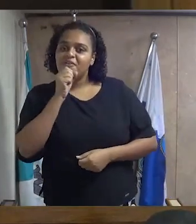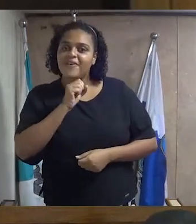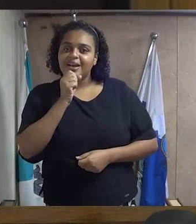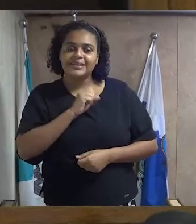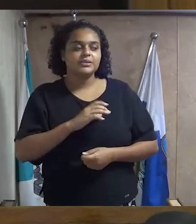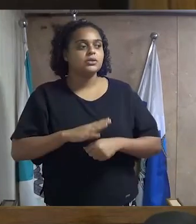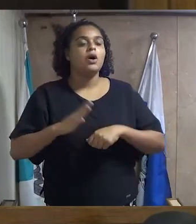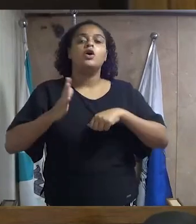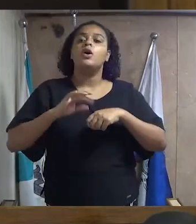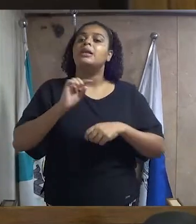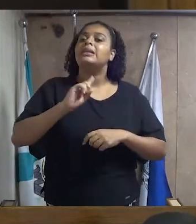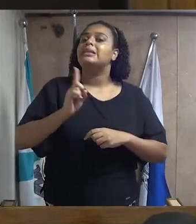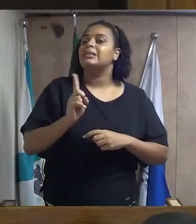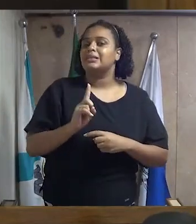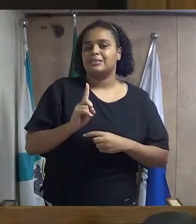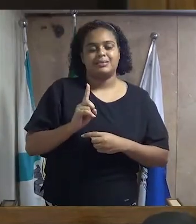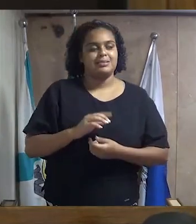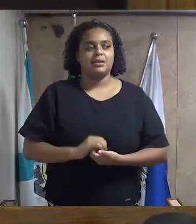ninguém mais